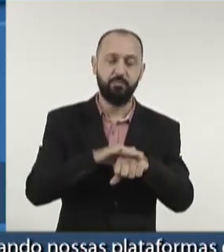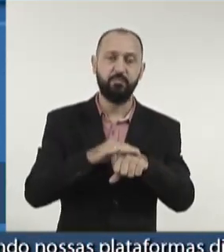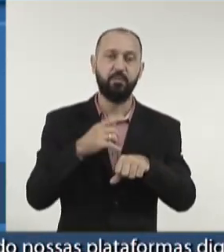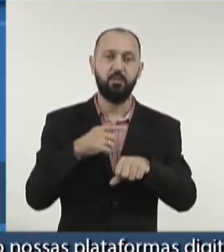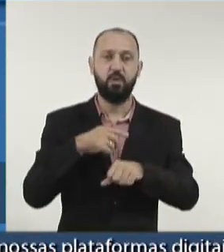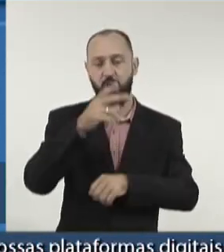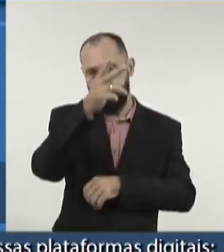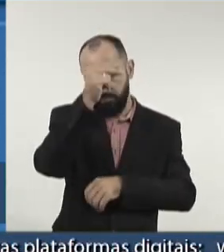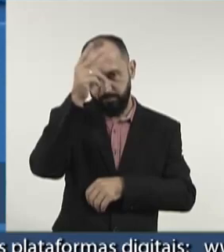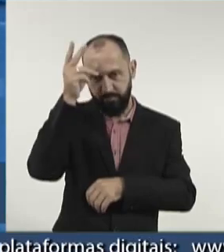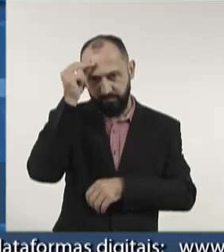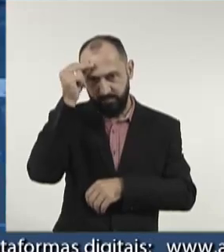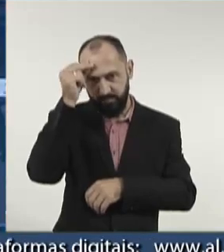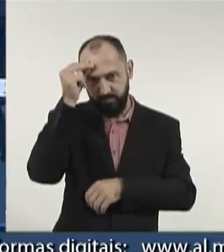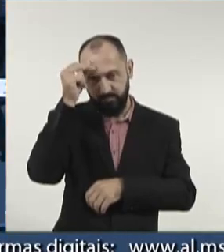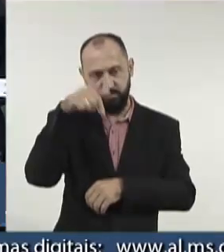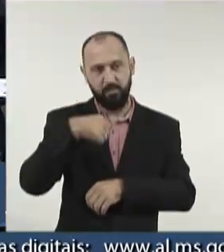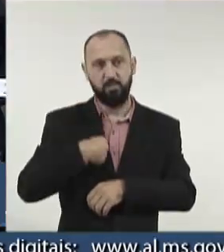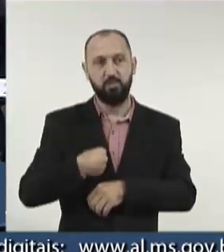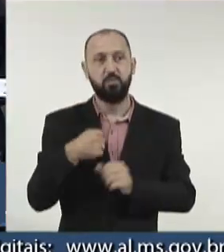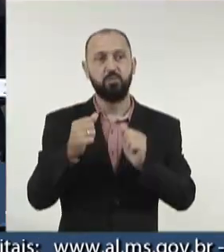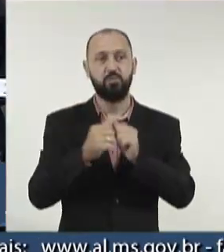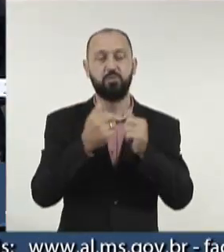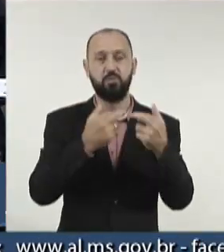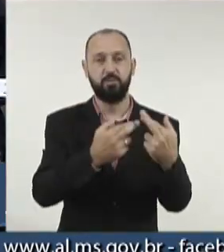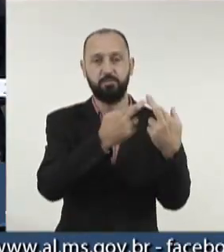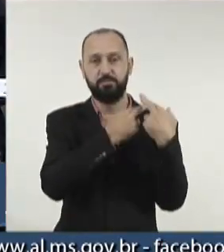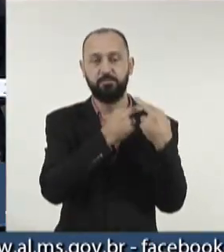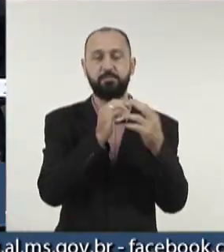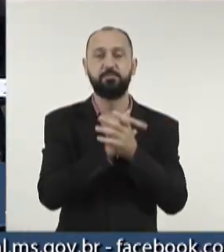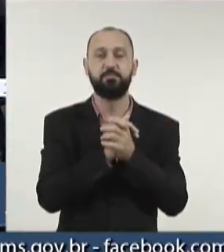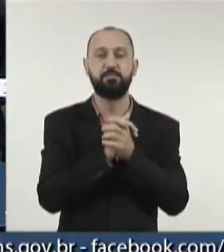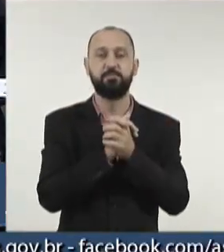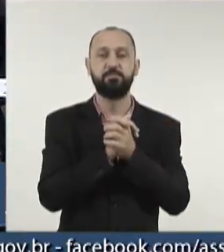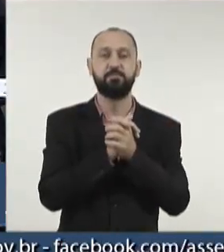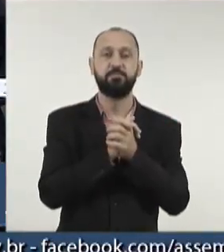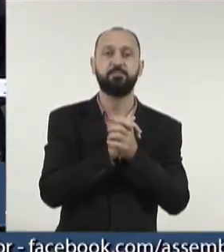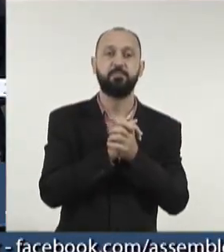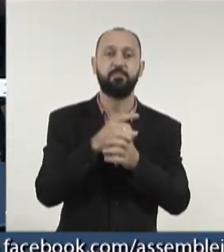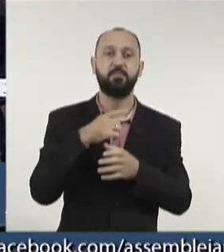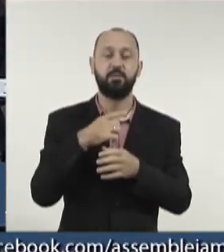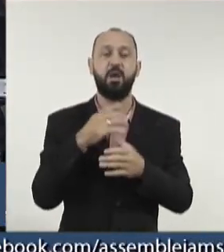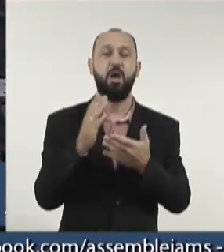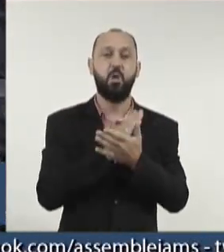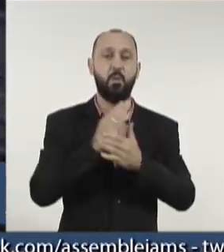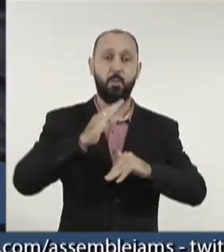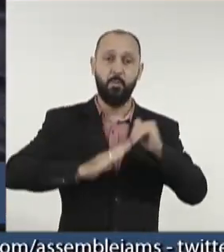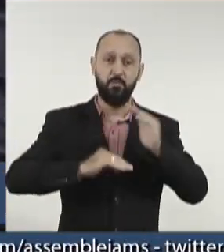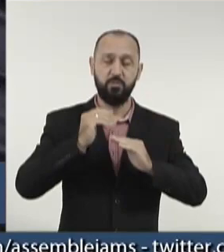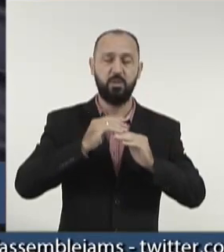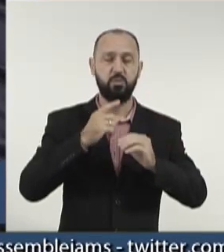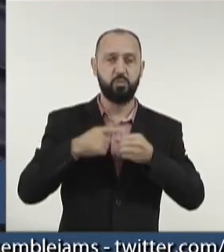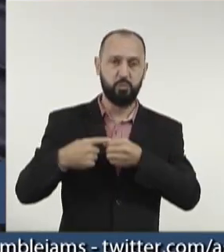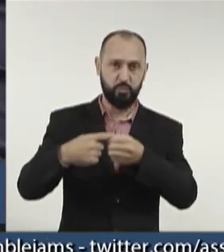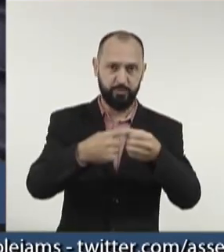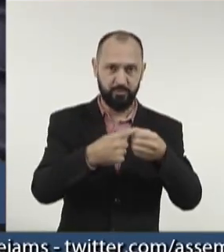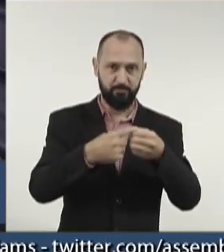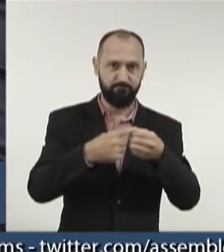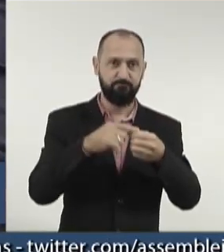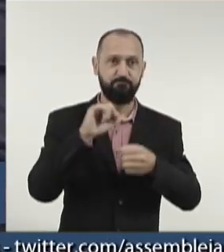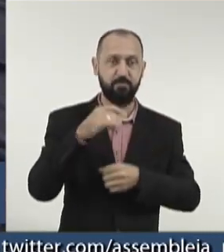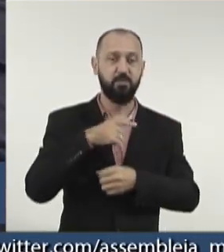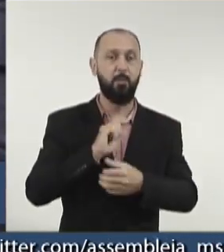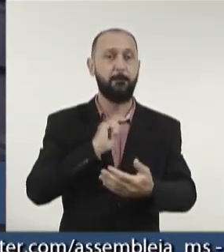alguns prefeitos que também não estão assumindo sua responsabilidade, e nós temos servidores e servidoras nos municípios que